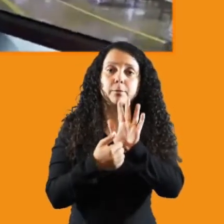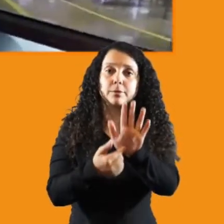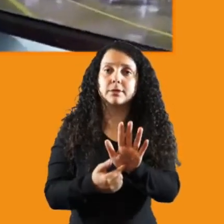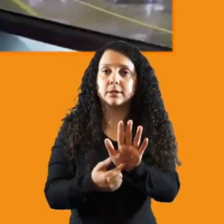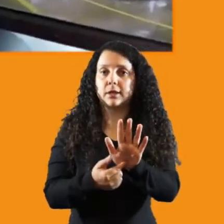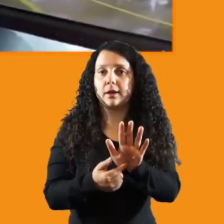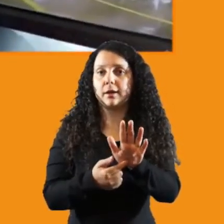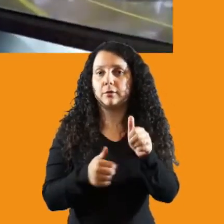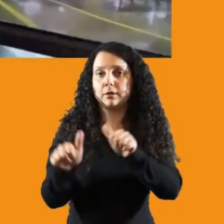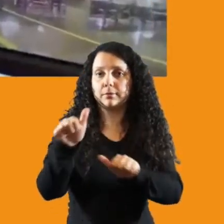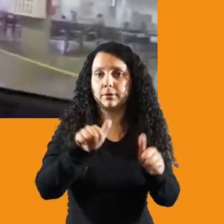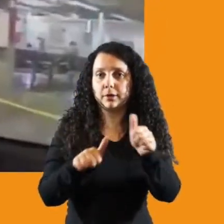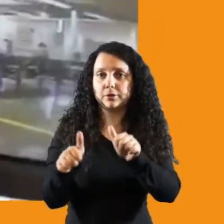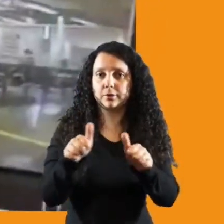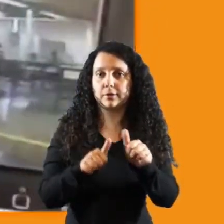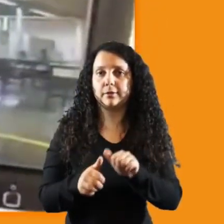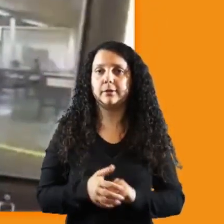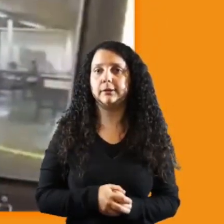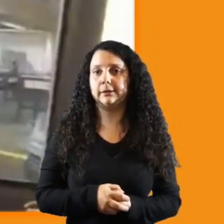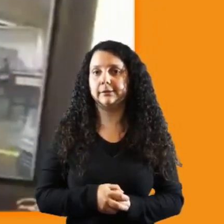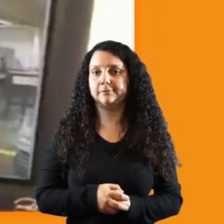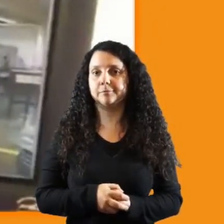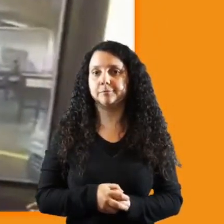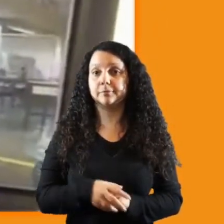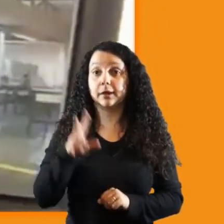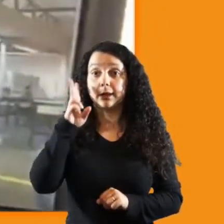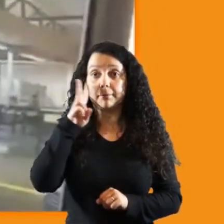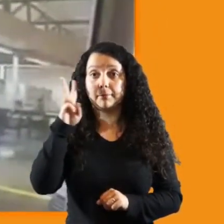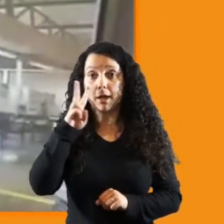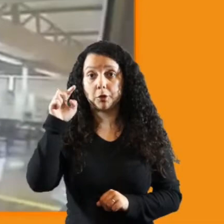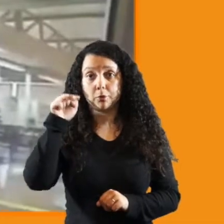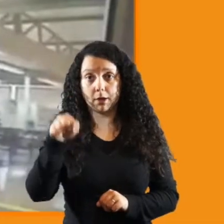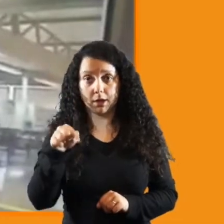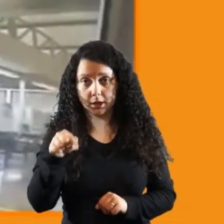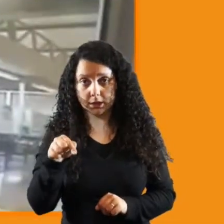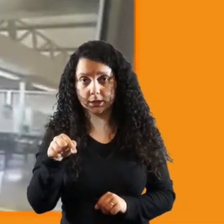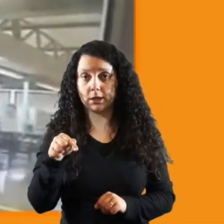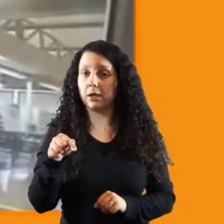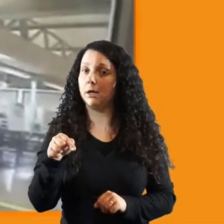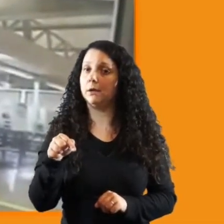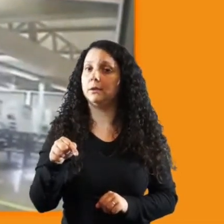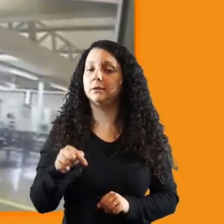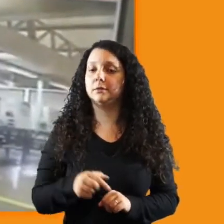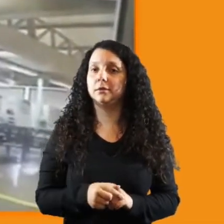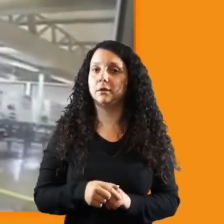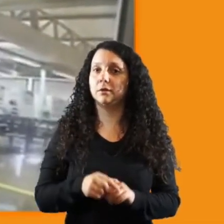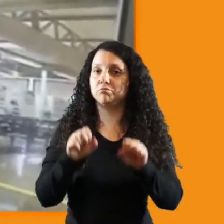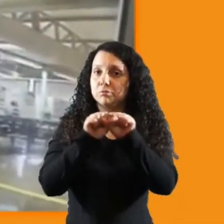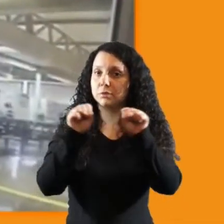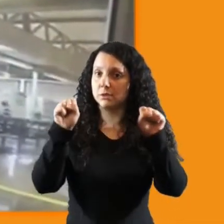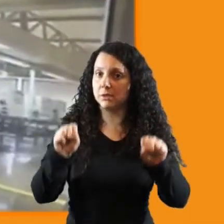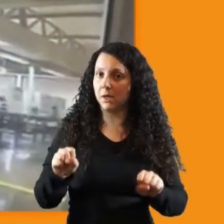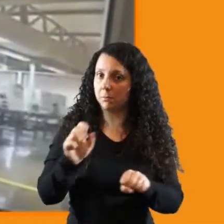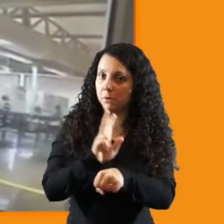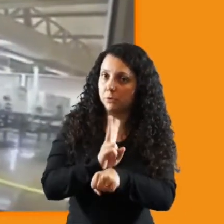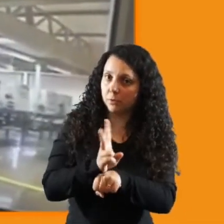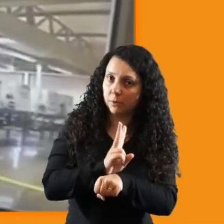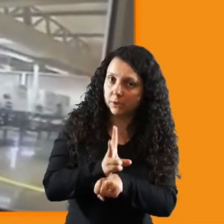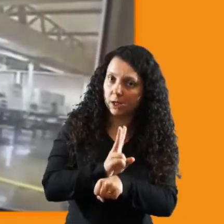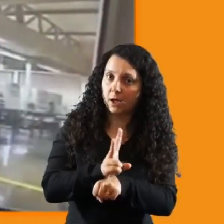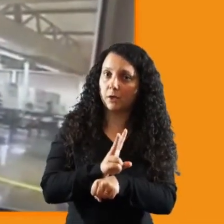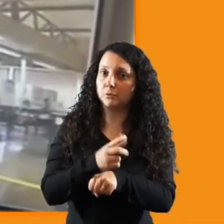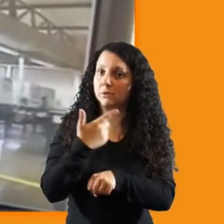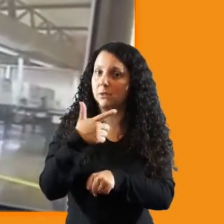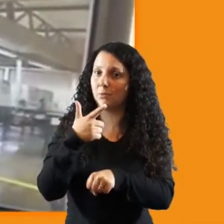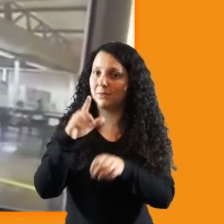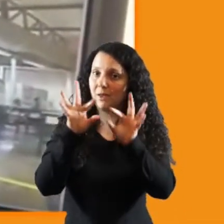Rapaz. Lembrando de novo, esse sistema de monitoramento aí também, ele está sendo totalmente alimentado pela energia solar. Essa